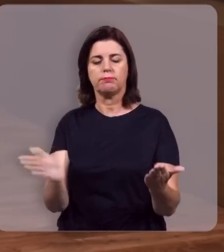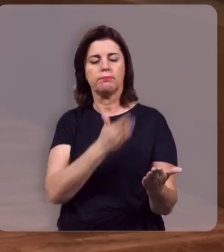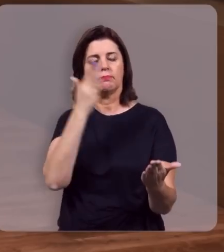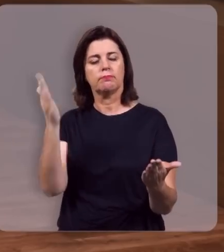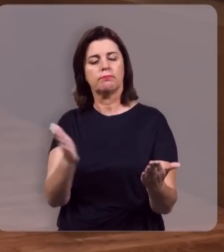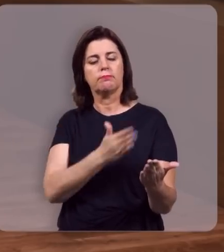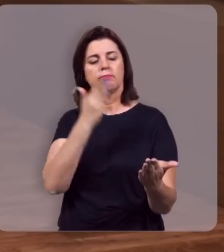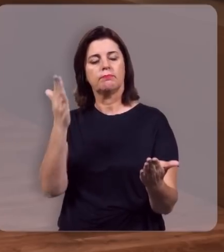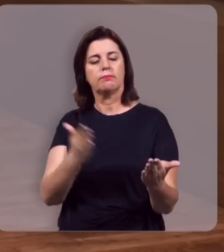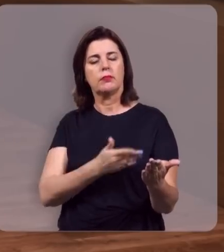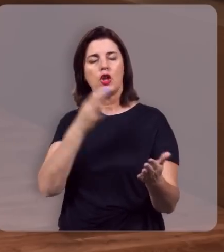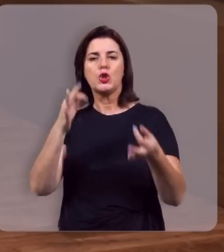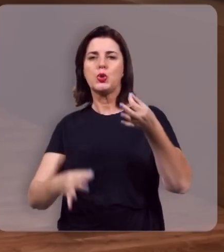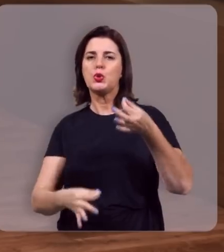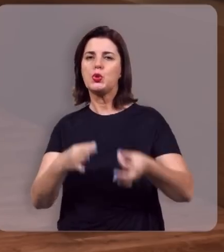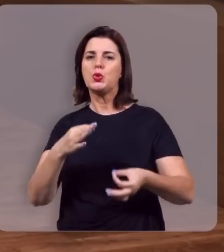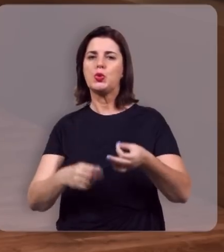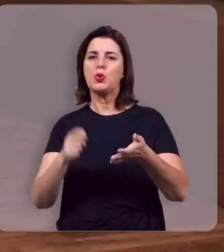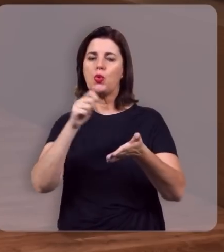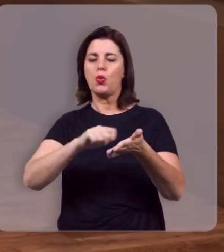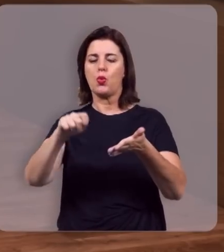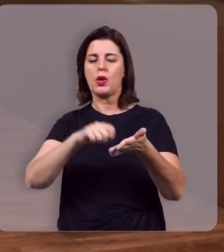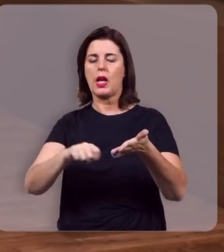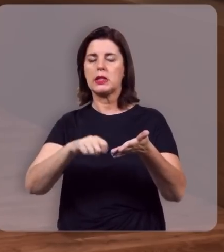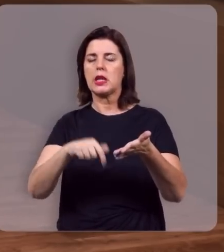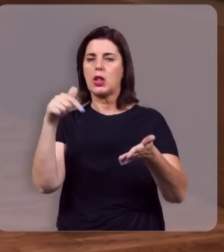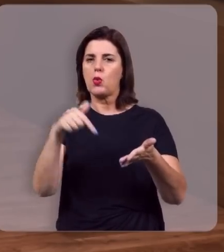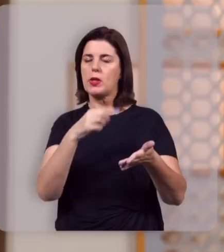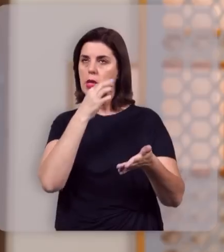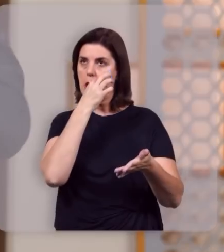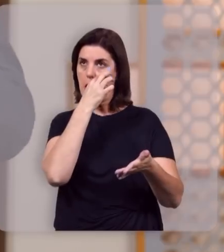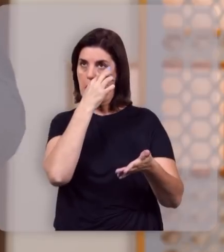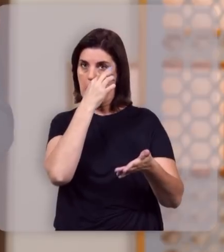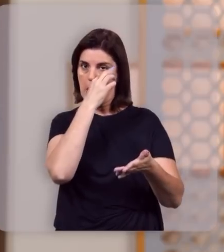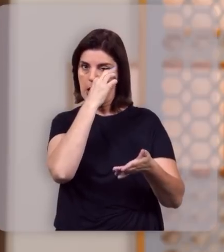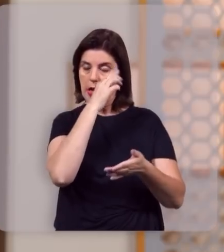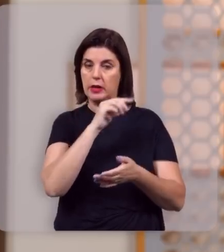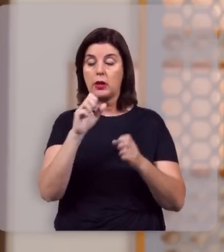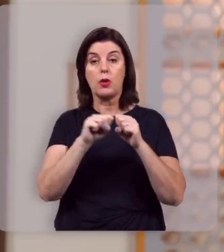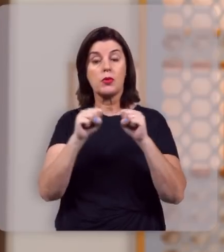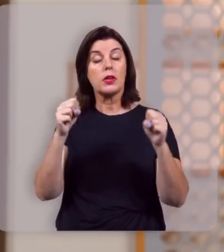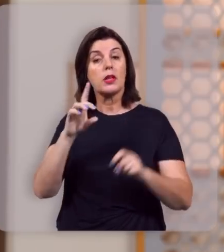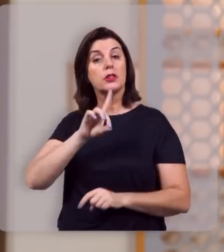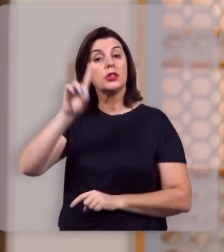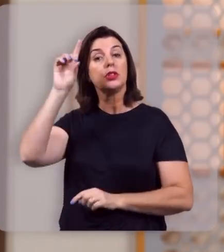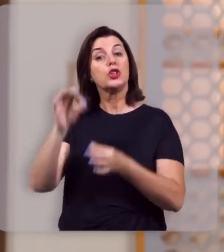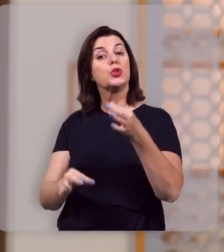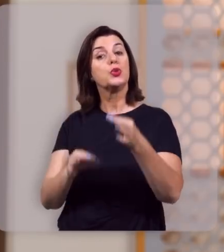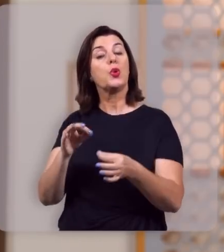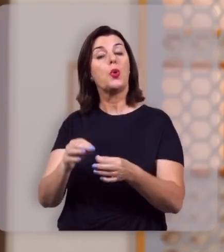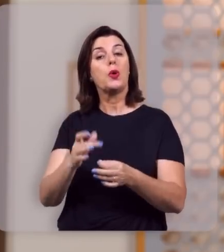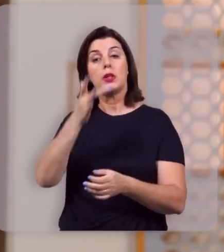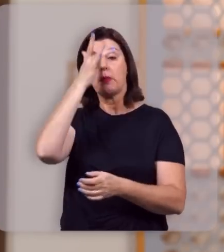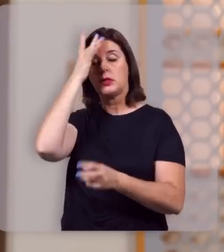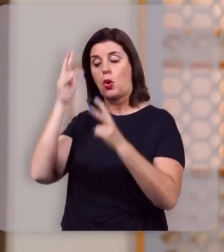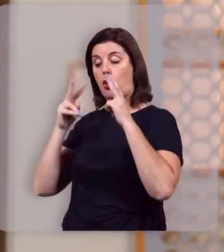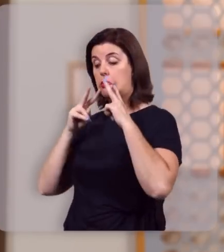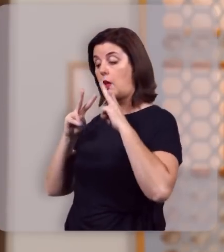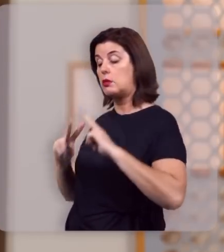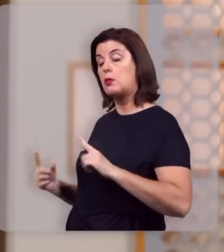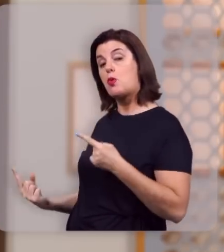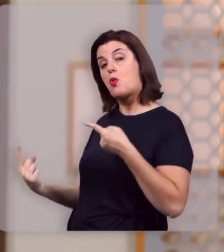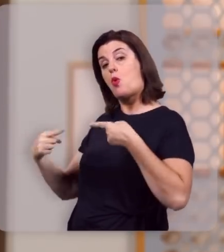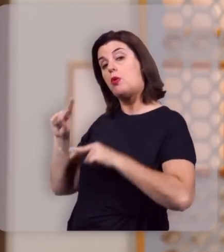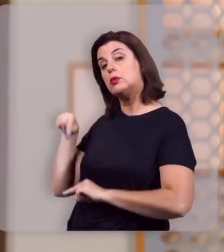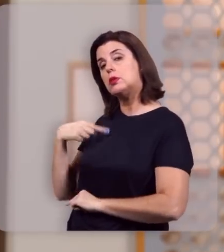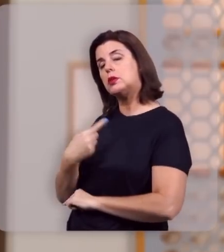e nós vamos ser julgados segundo o que estiver escrito nos livros. Nesse grande dia do juízo, testemunhas